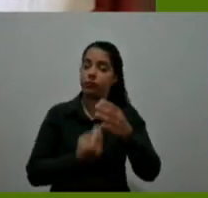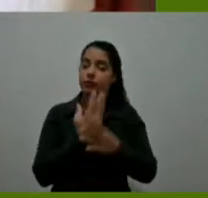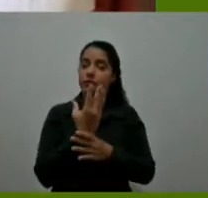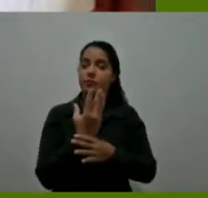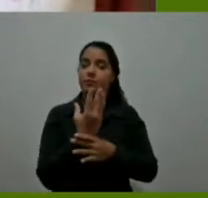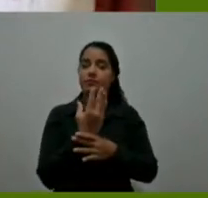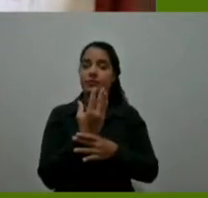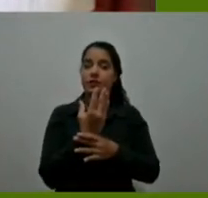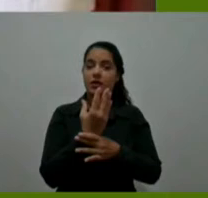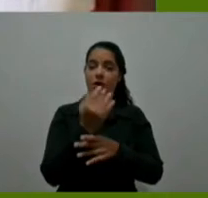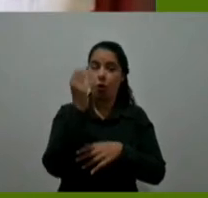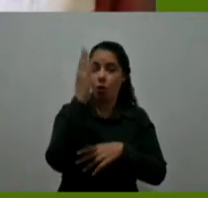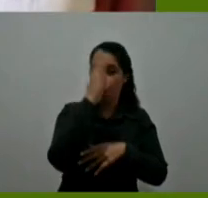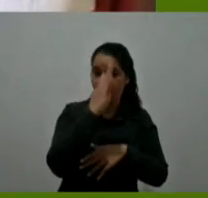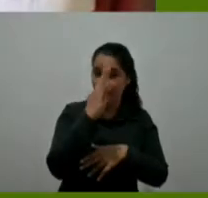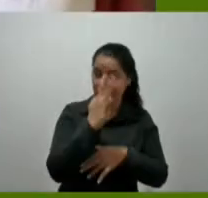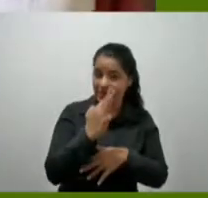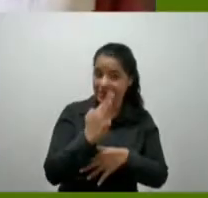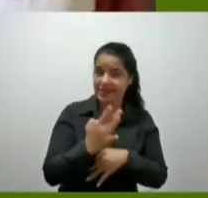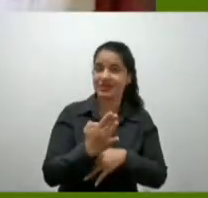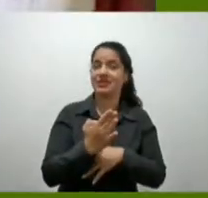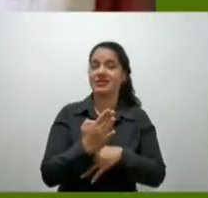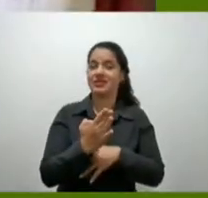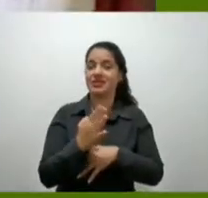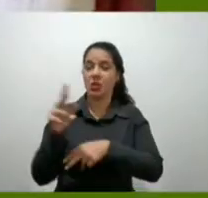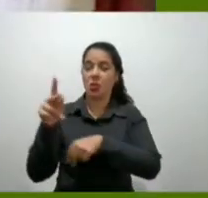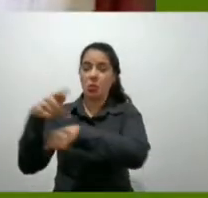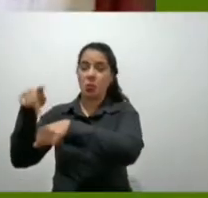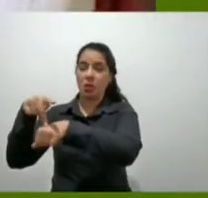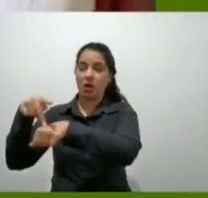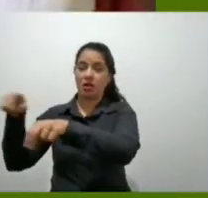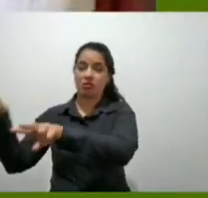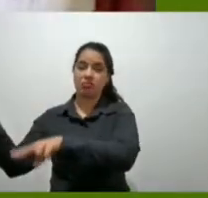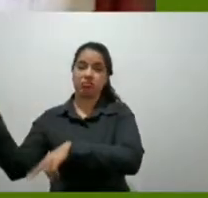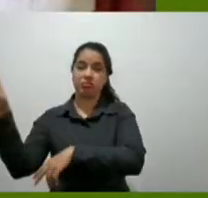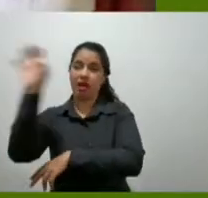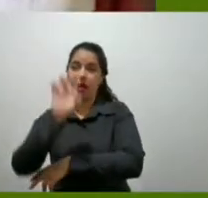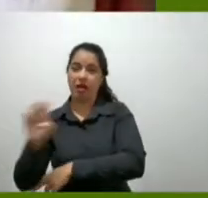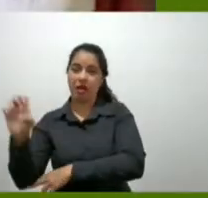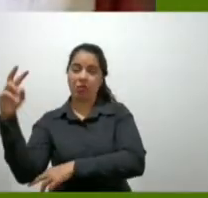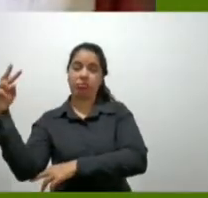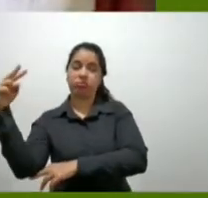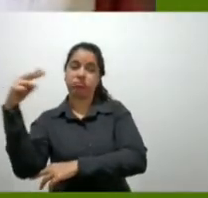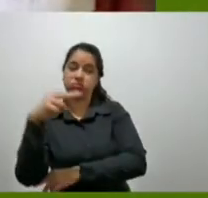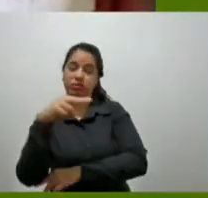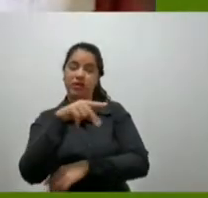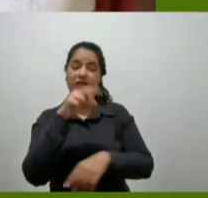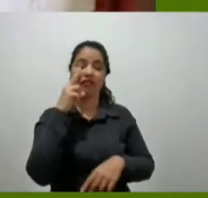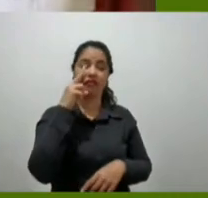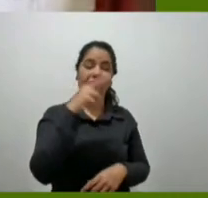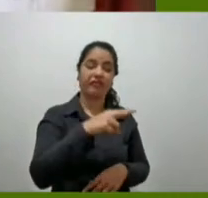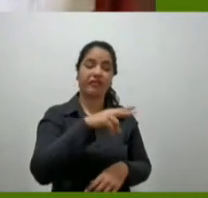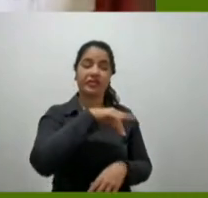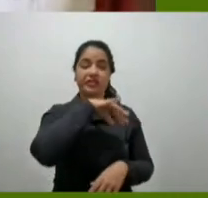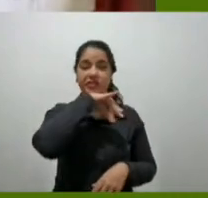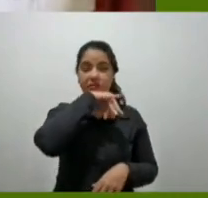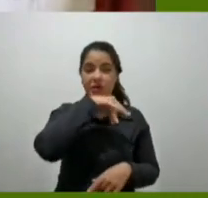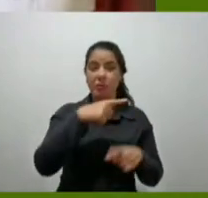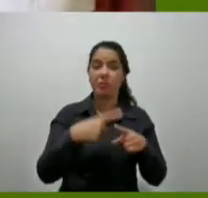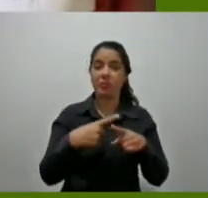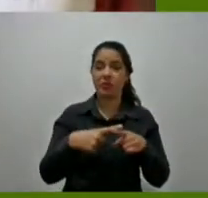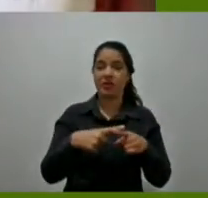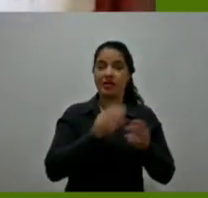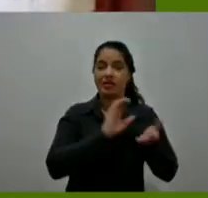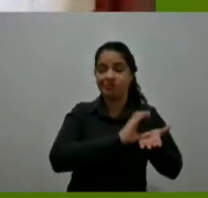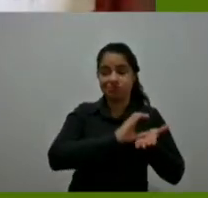em relação aos financiadores, não é? E para que as nossas empresas tenham um melhor